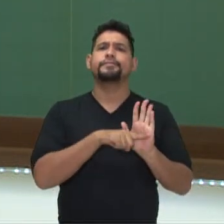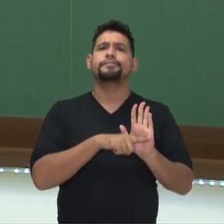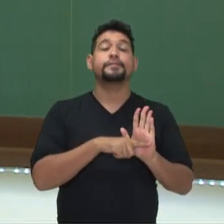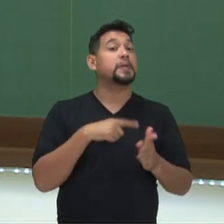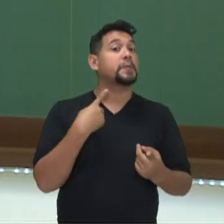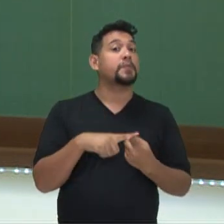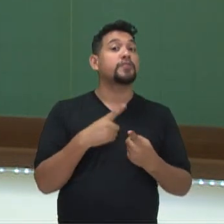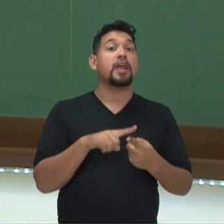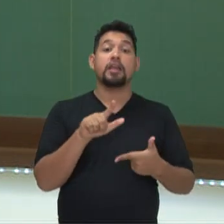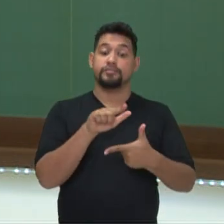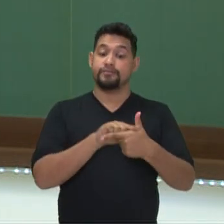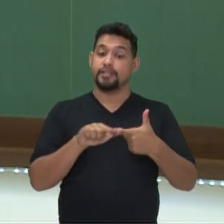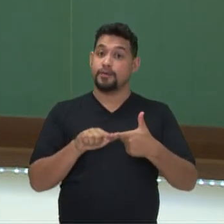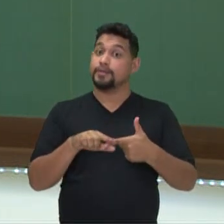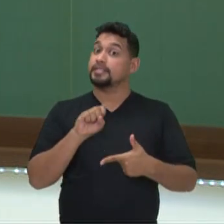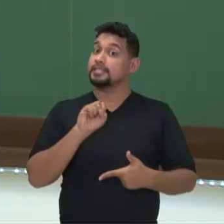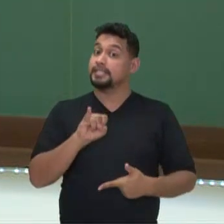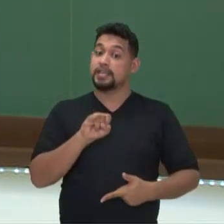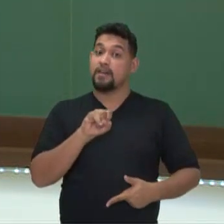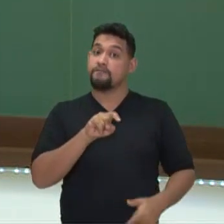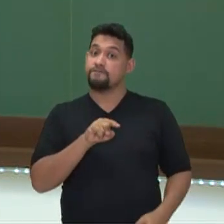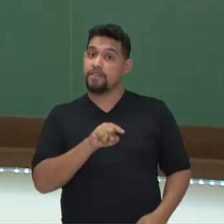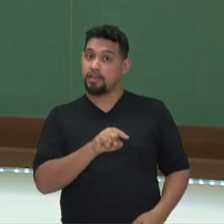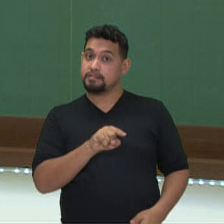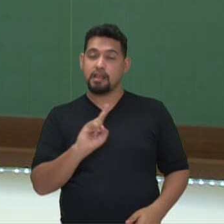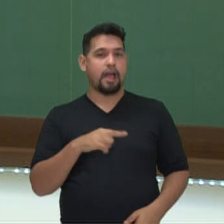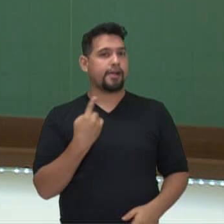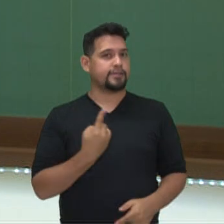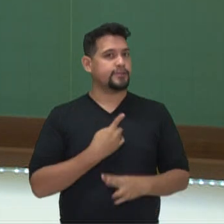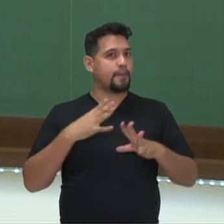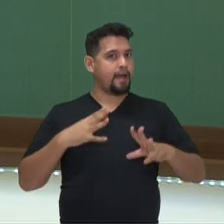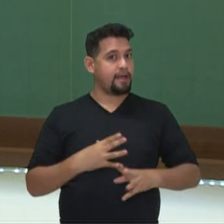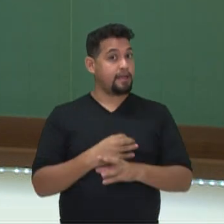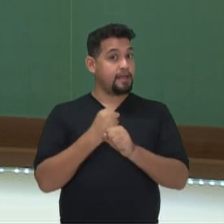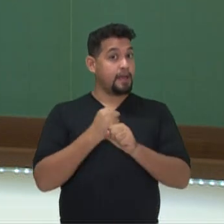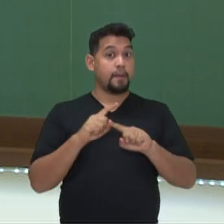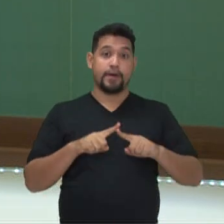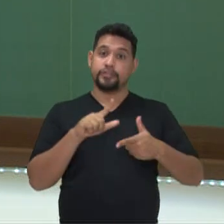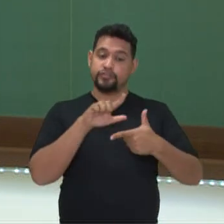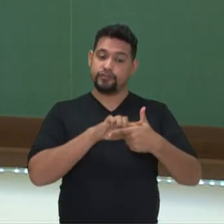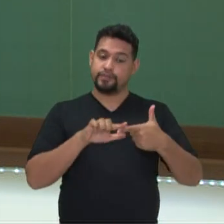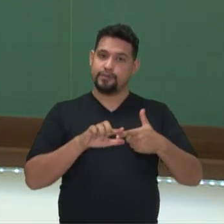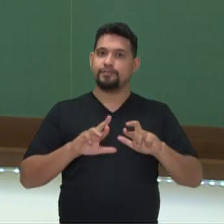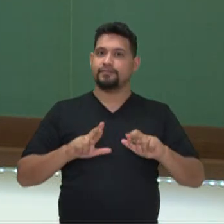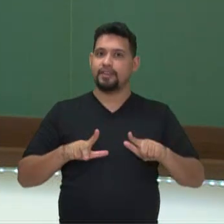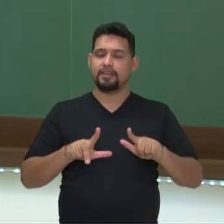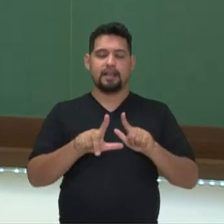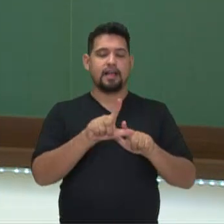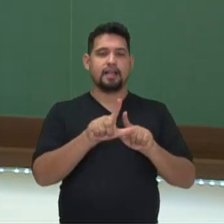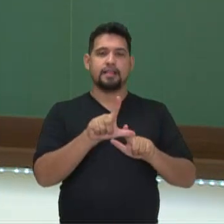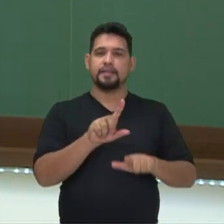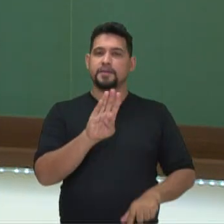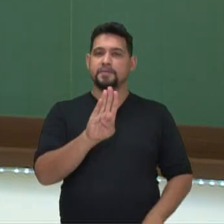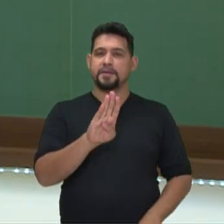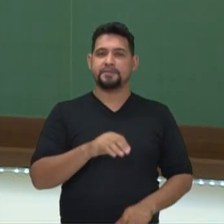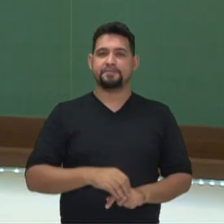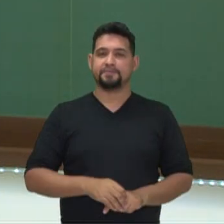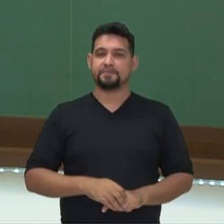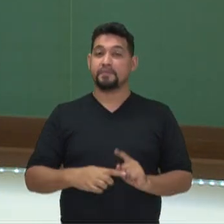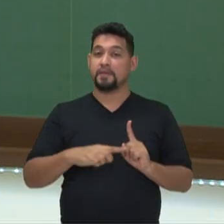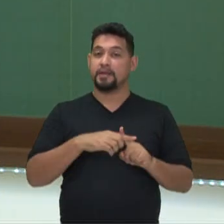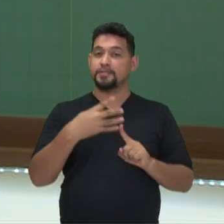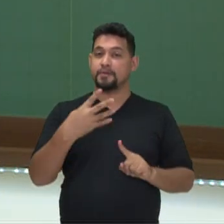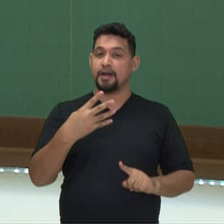divisão. Se fosse multiplicação, nós somaríamos os expoentes, ok? Na letra B, mais